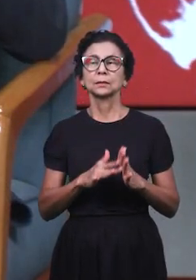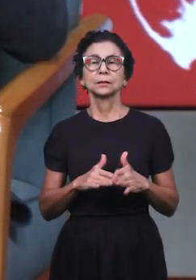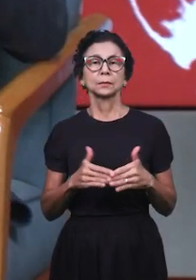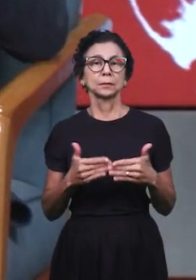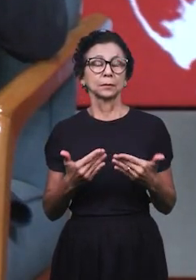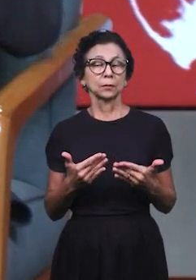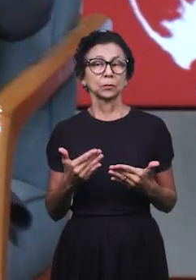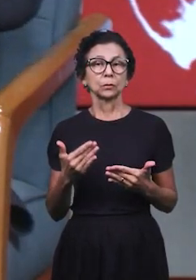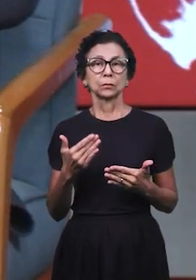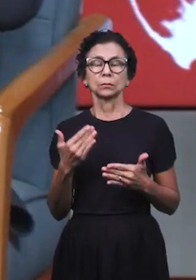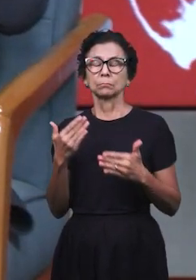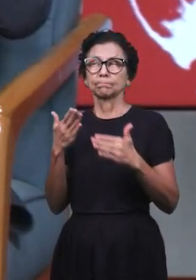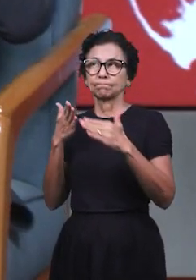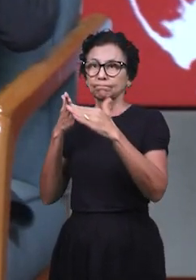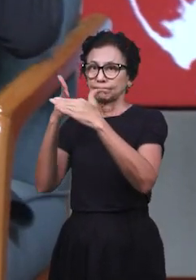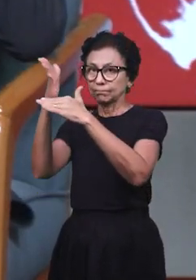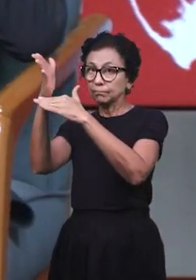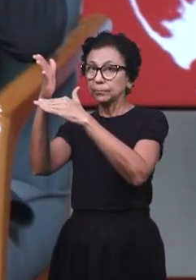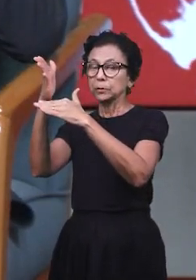como sacerdote, entramos,